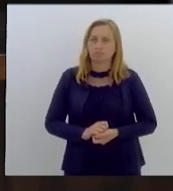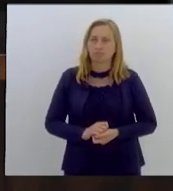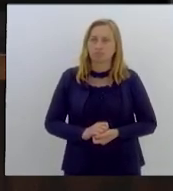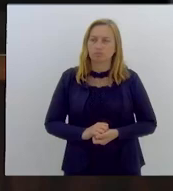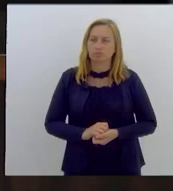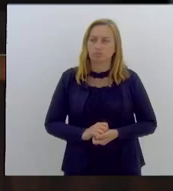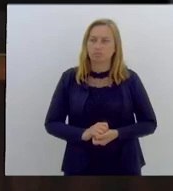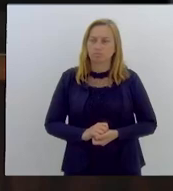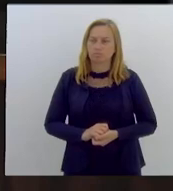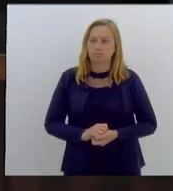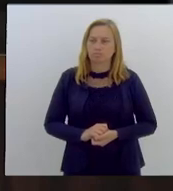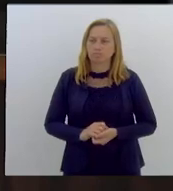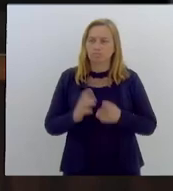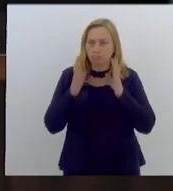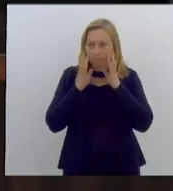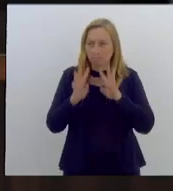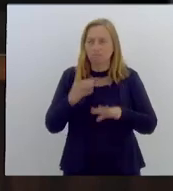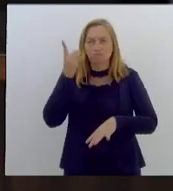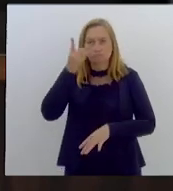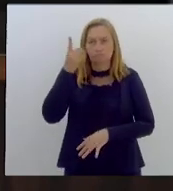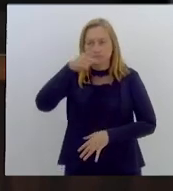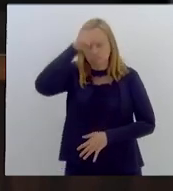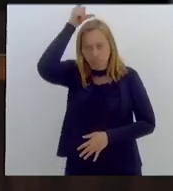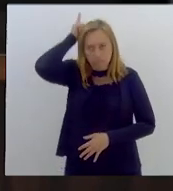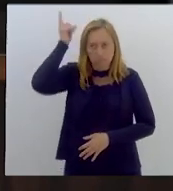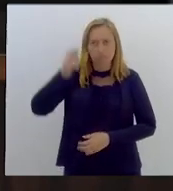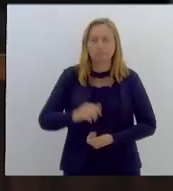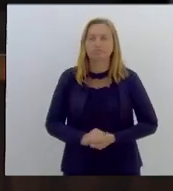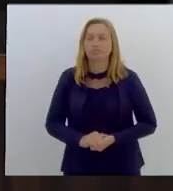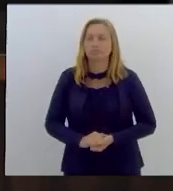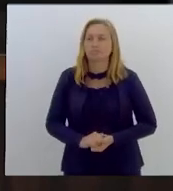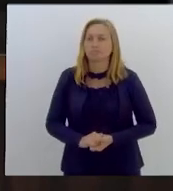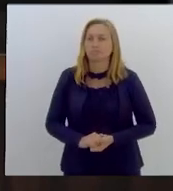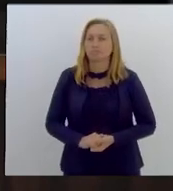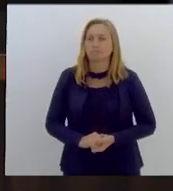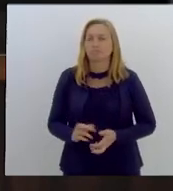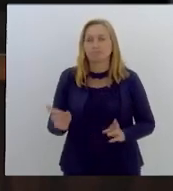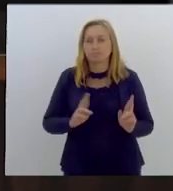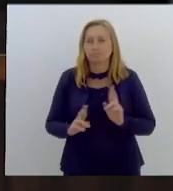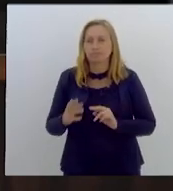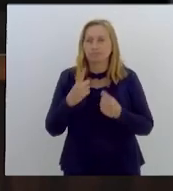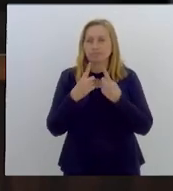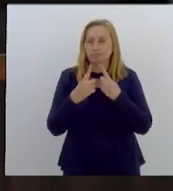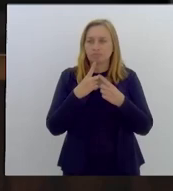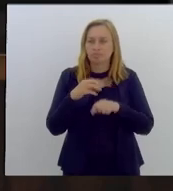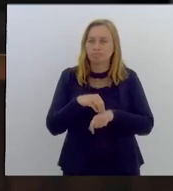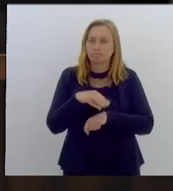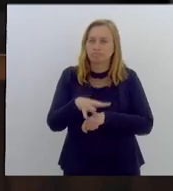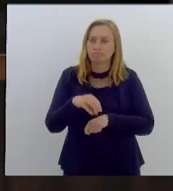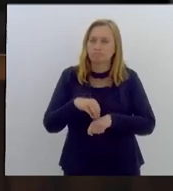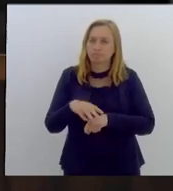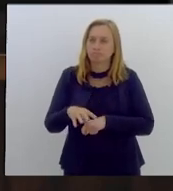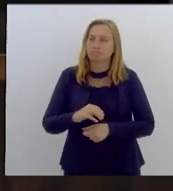E quero chamar a atenção do deputado Luiz Paulo. Em relação à discussão dos destaques,